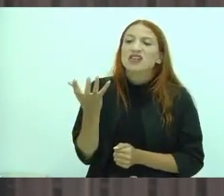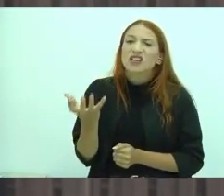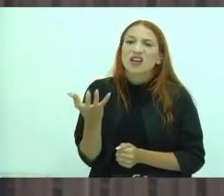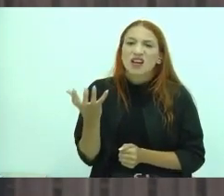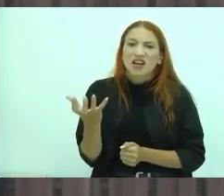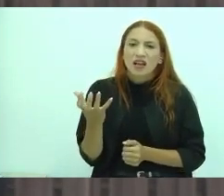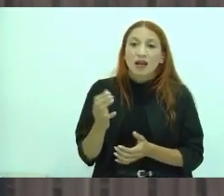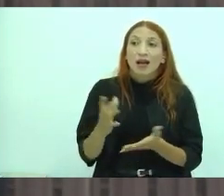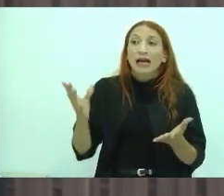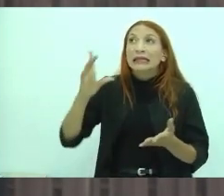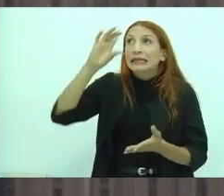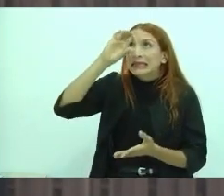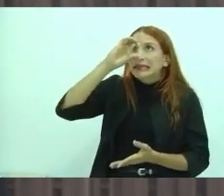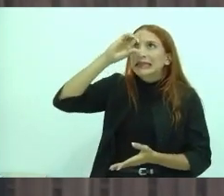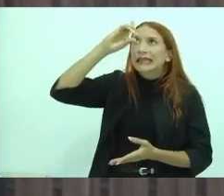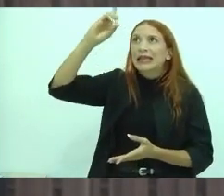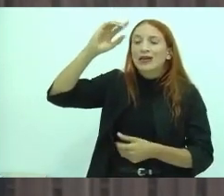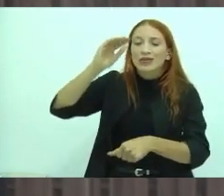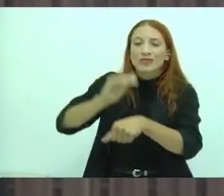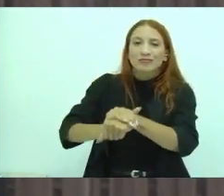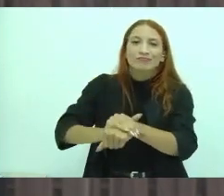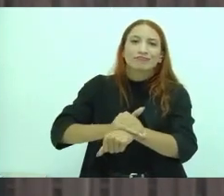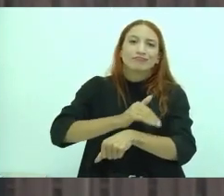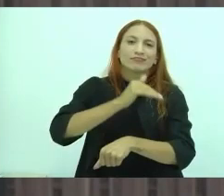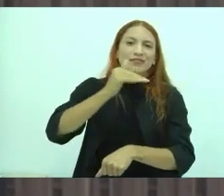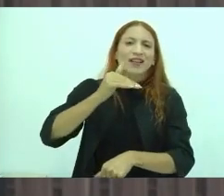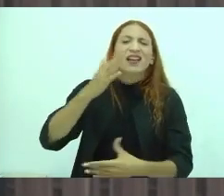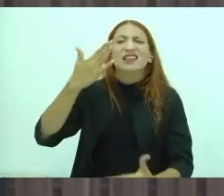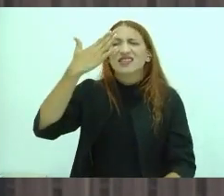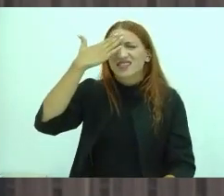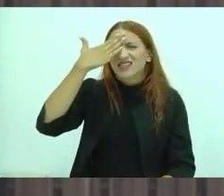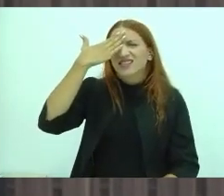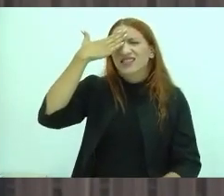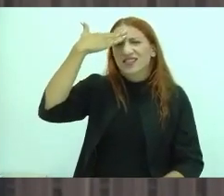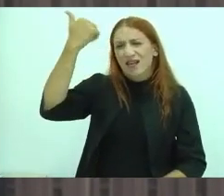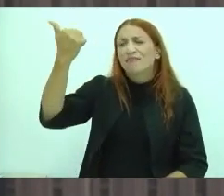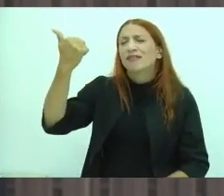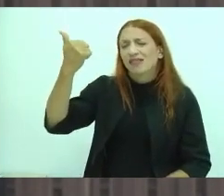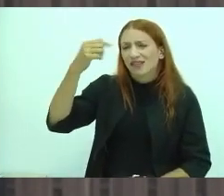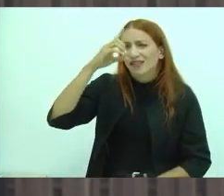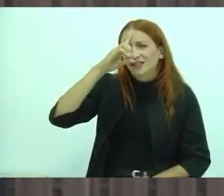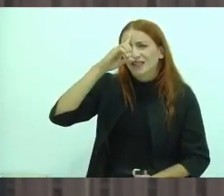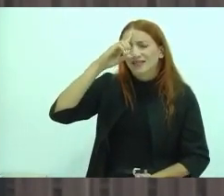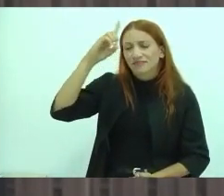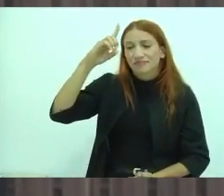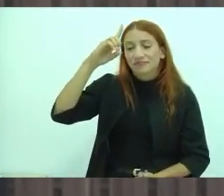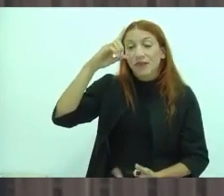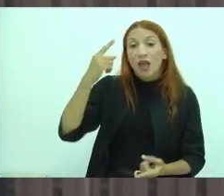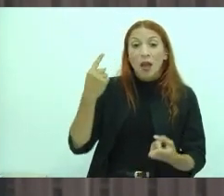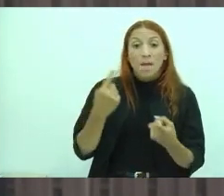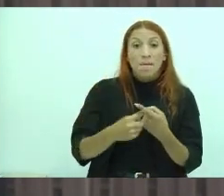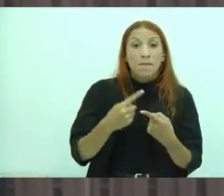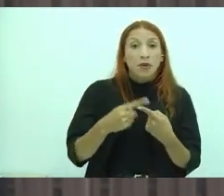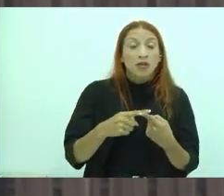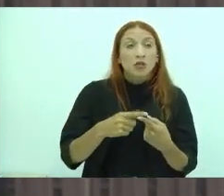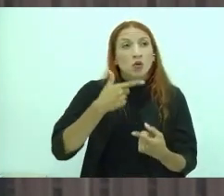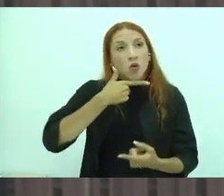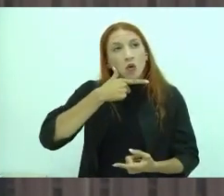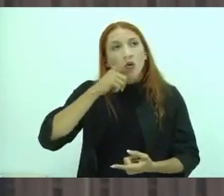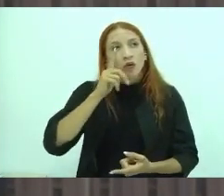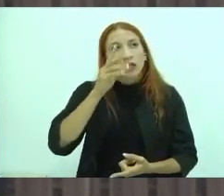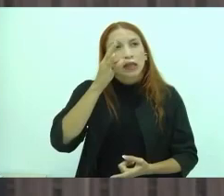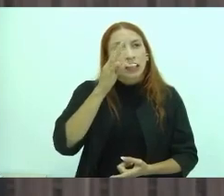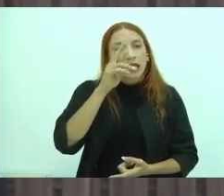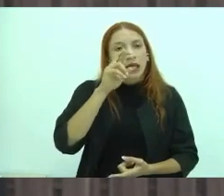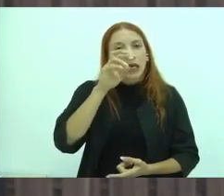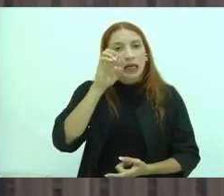Soberano é Deus. E ele sabia que nós temos uma missão, Marcos. É por isso que ontem no